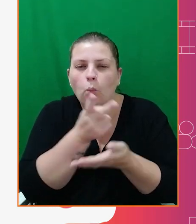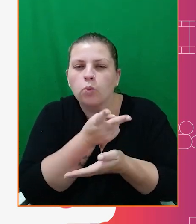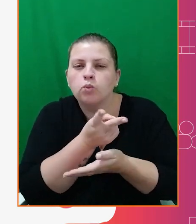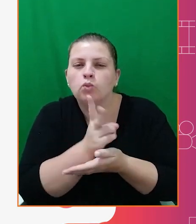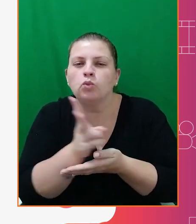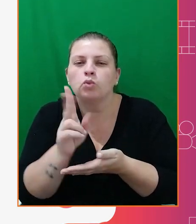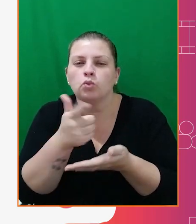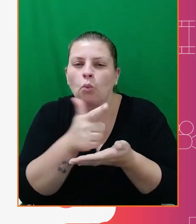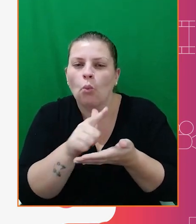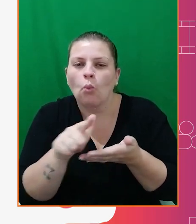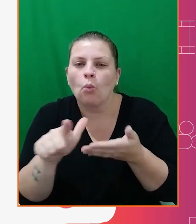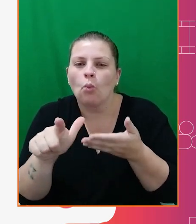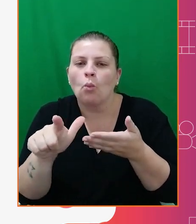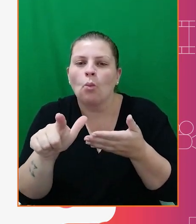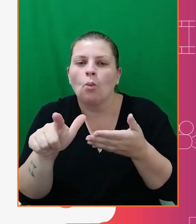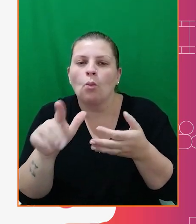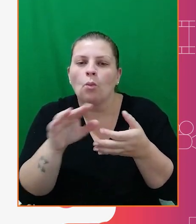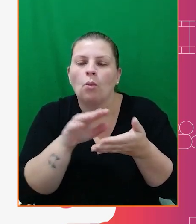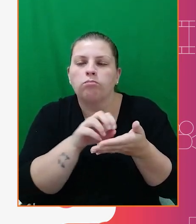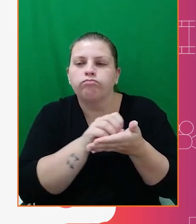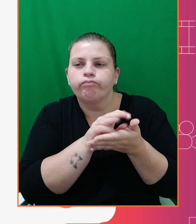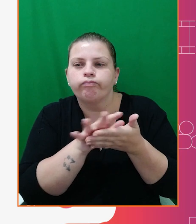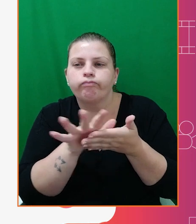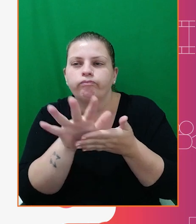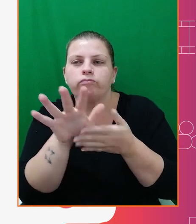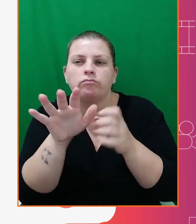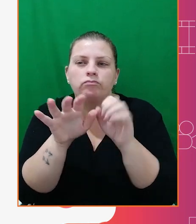você demarcou mais fortemente.